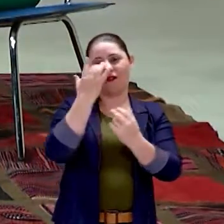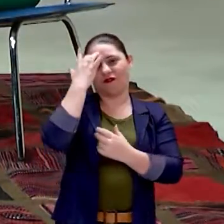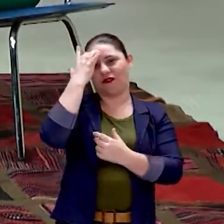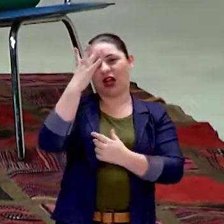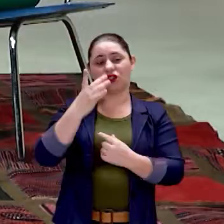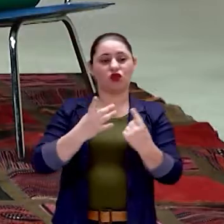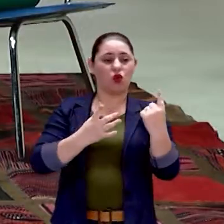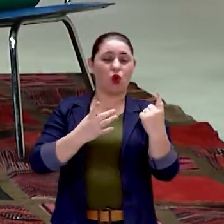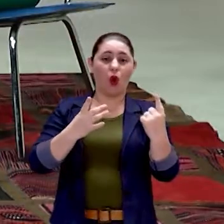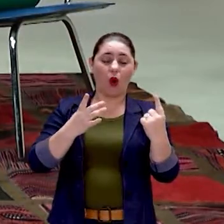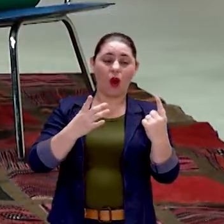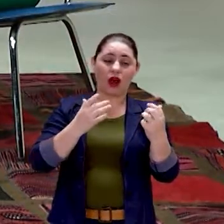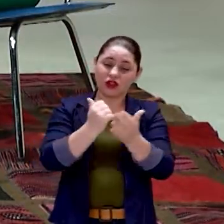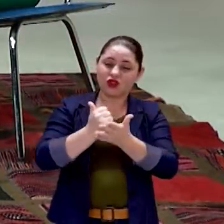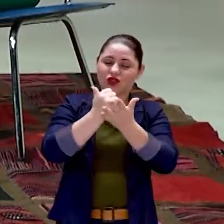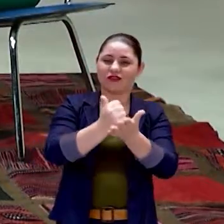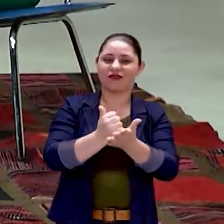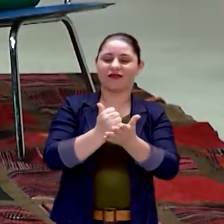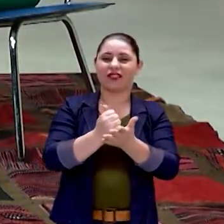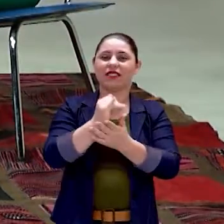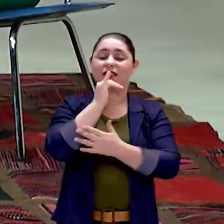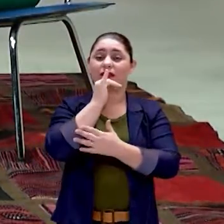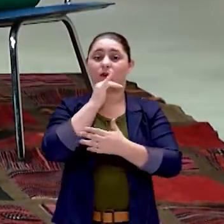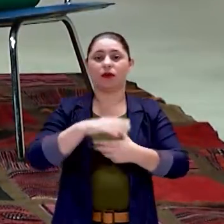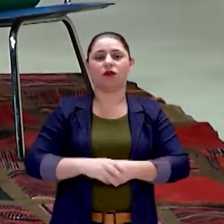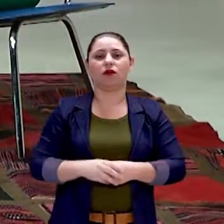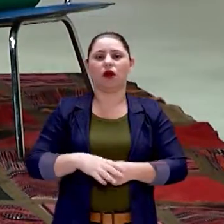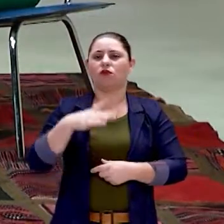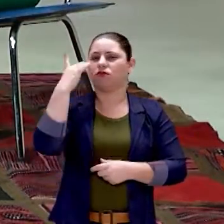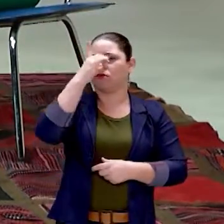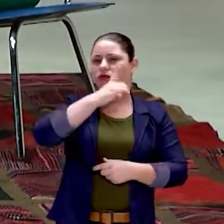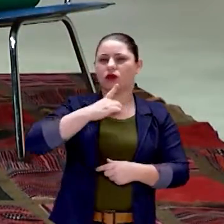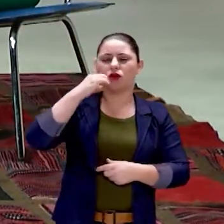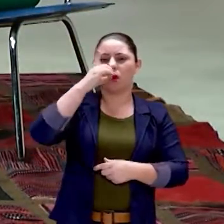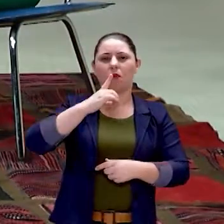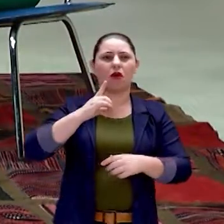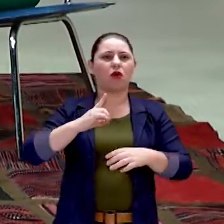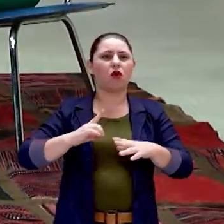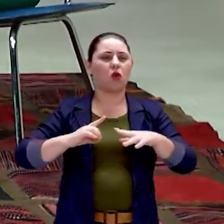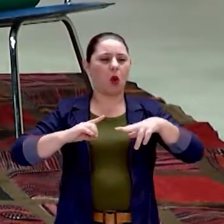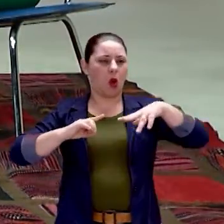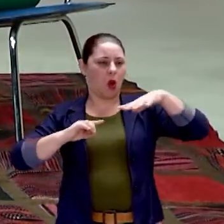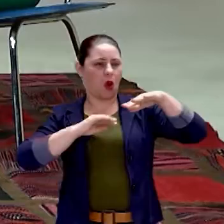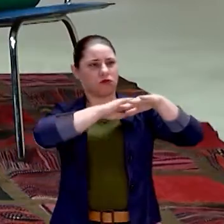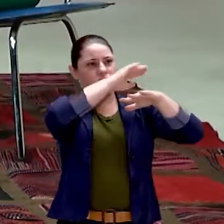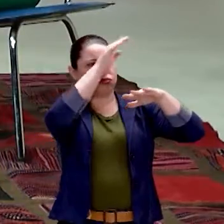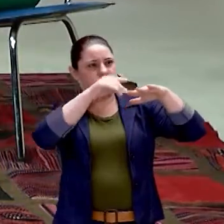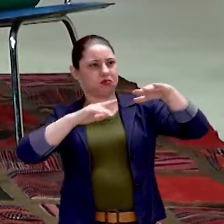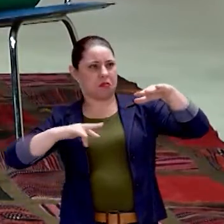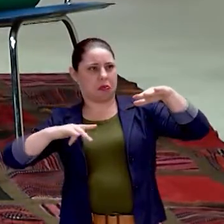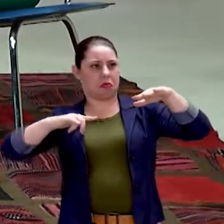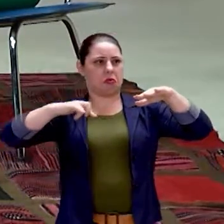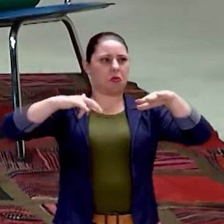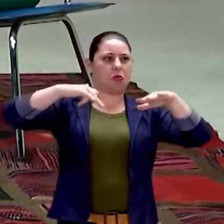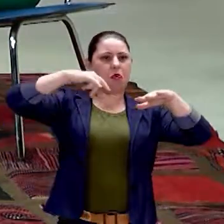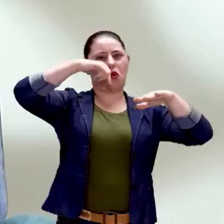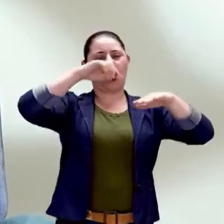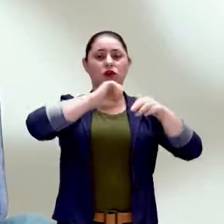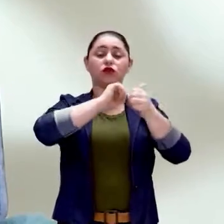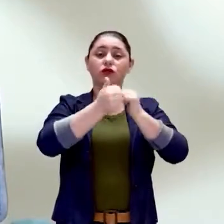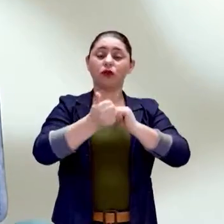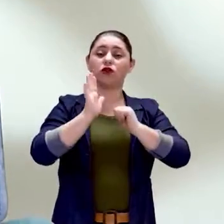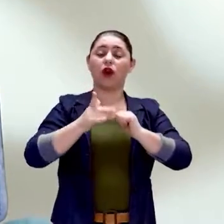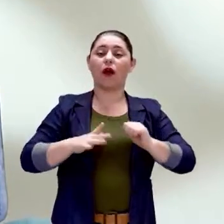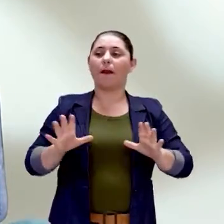mais fácil que um anima o outro. Exemplo, você pega um domingo, vai para o Morro do Ernesto, já é uma prática de esporte. Verdade.